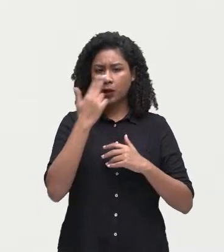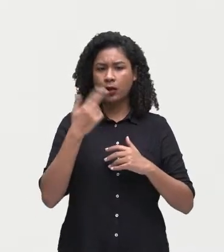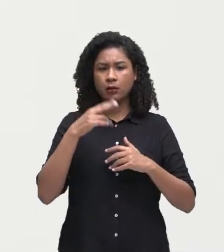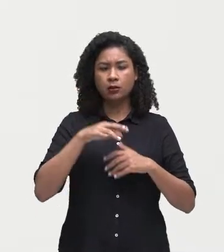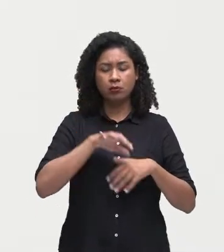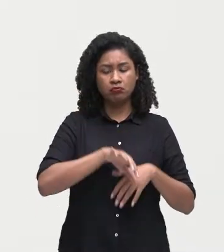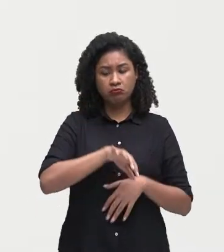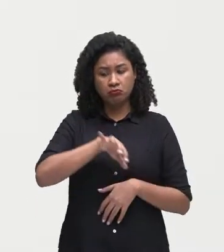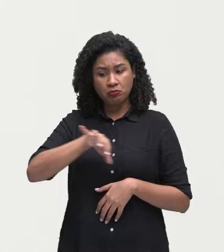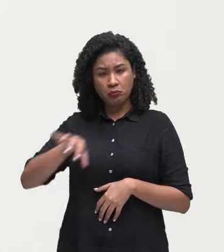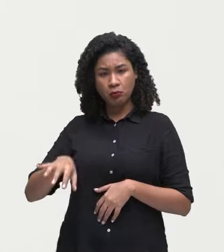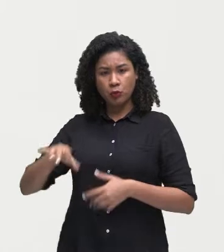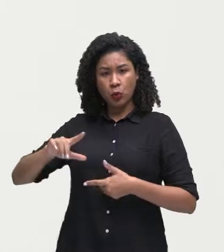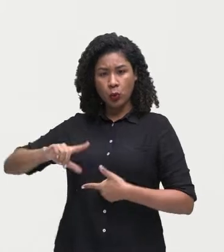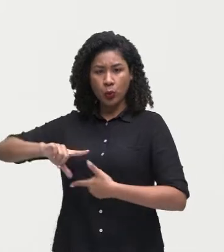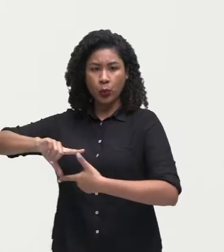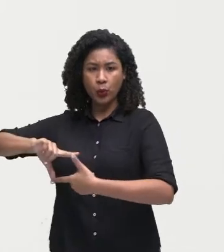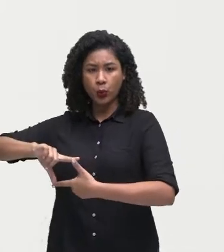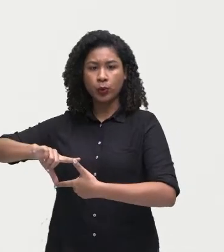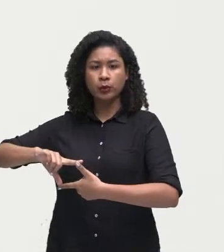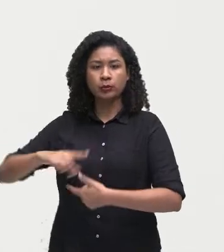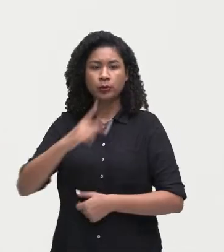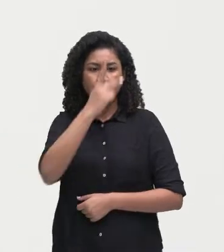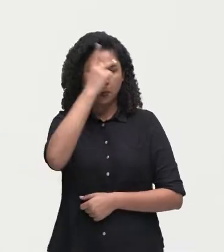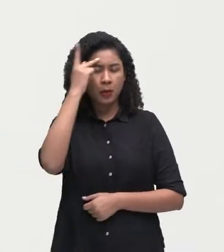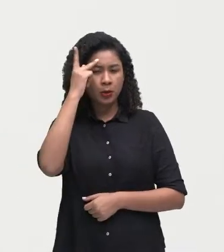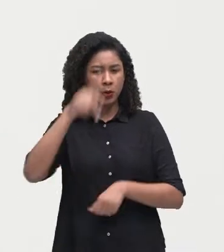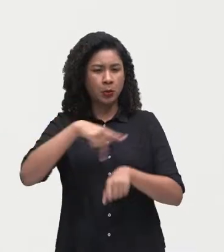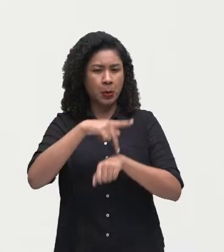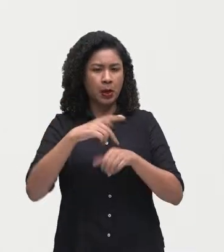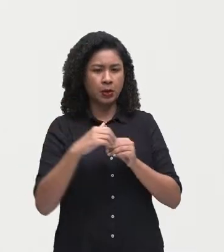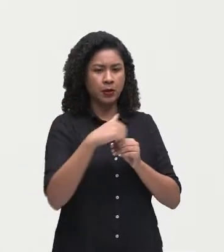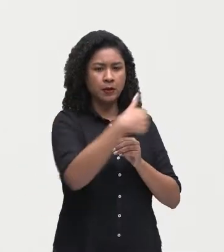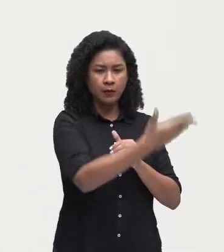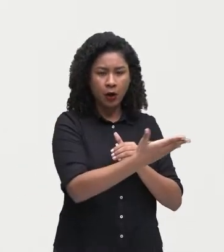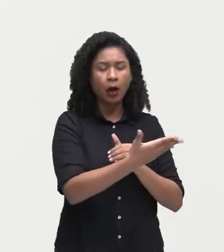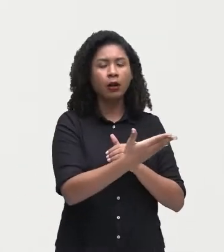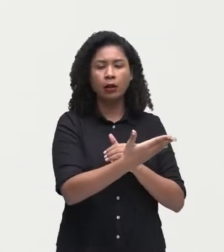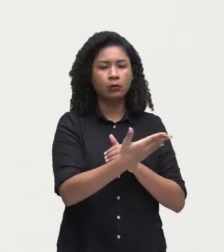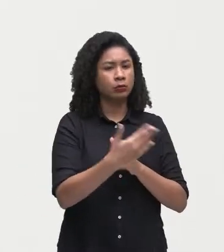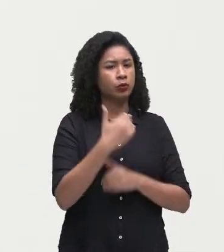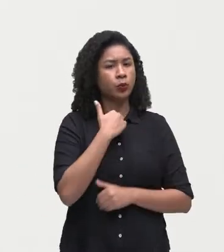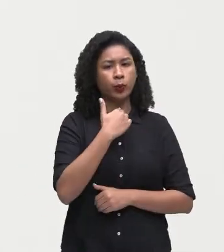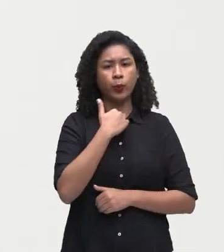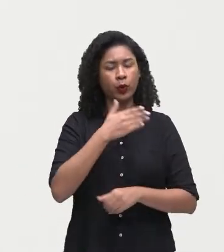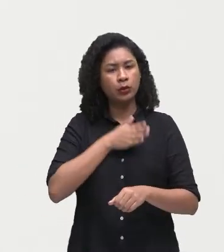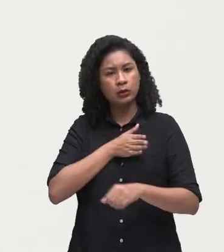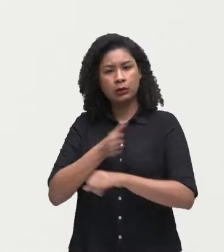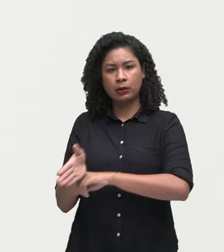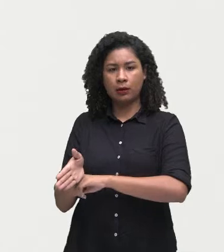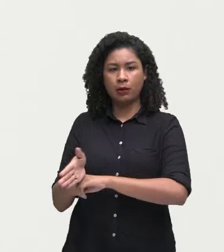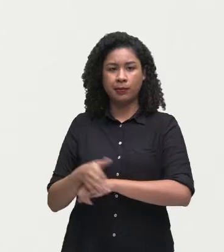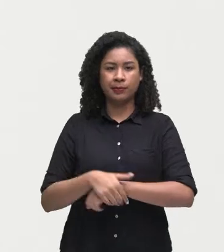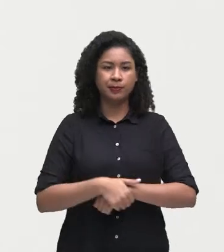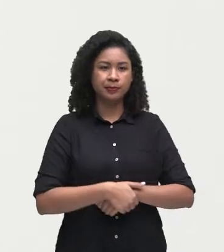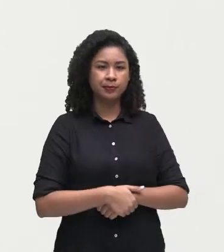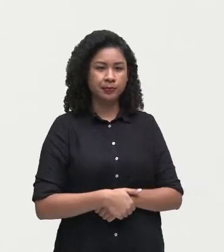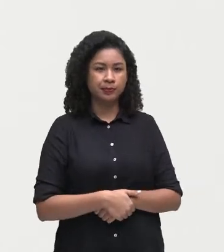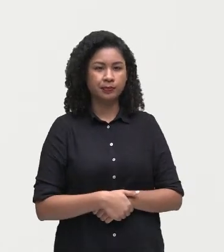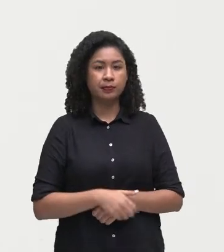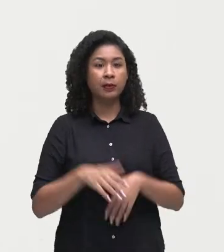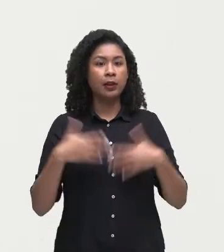foram proibidos de entrar, pois eram suspeitos de trazer o mal. Aqui, alternativas, é